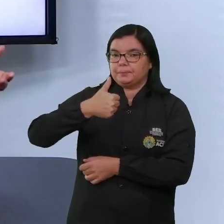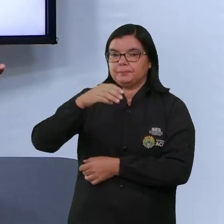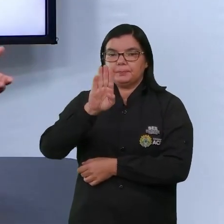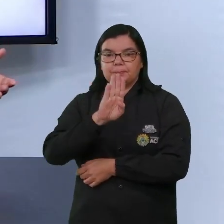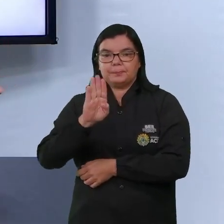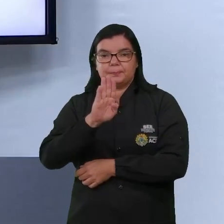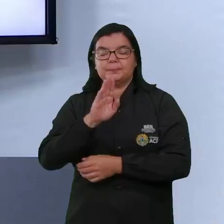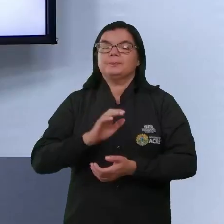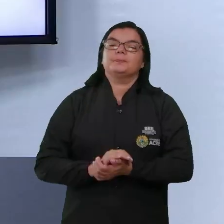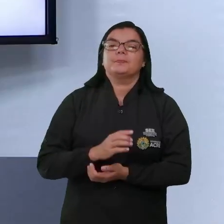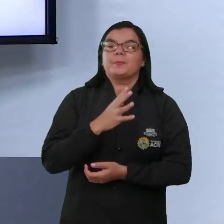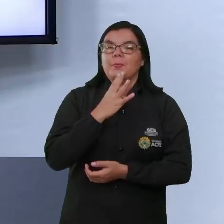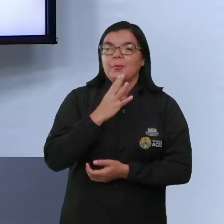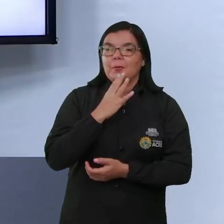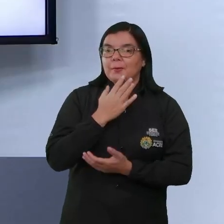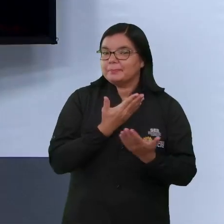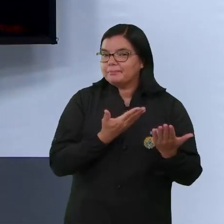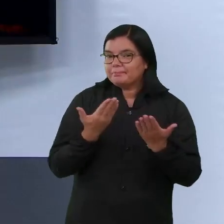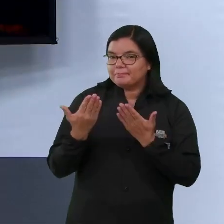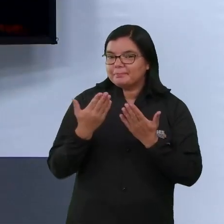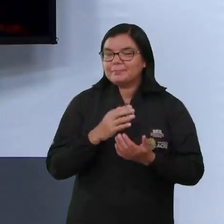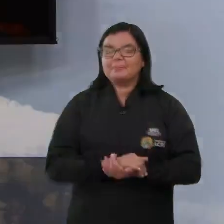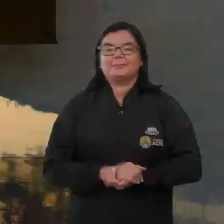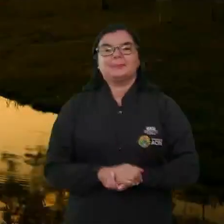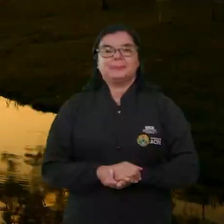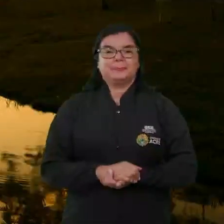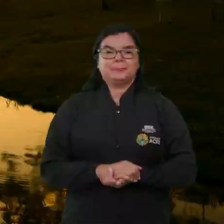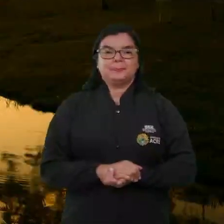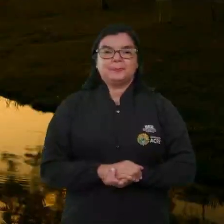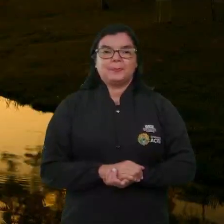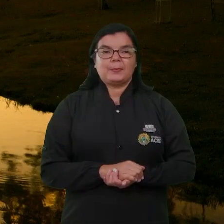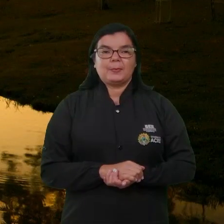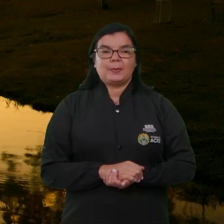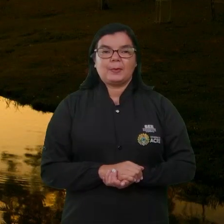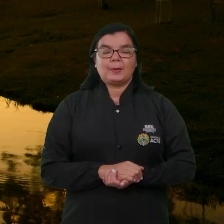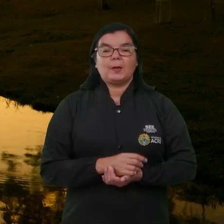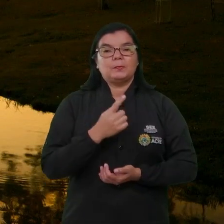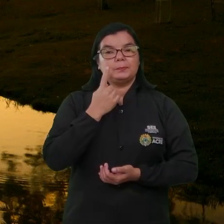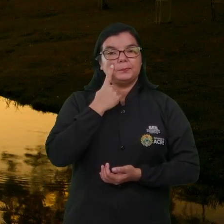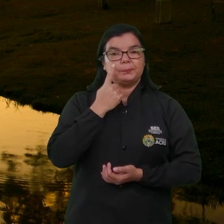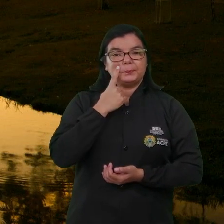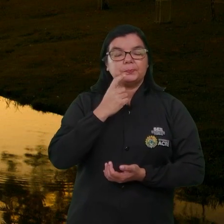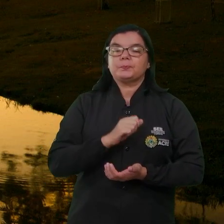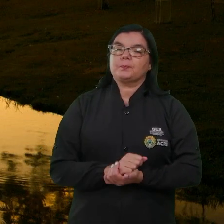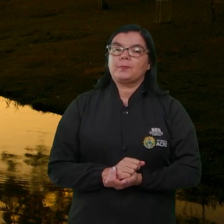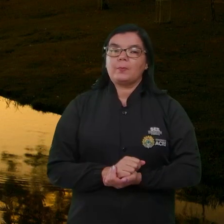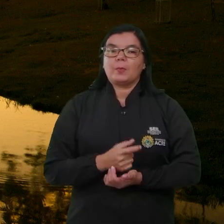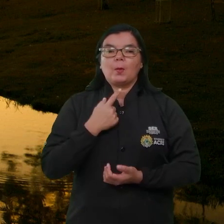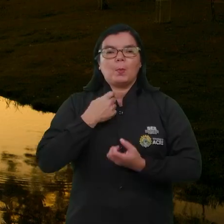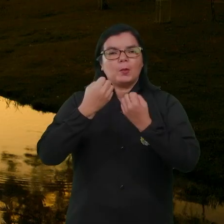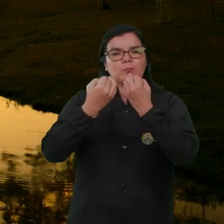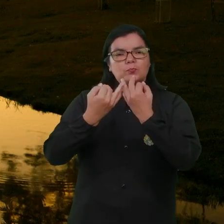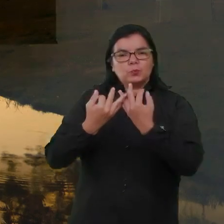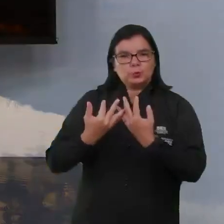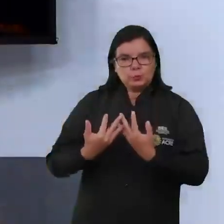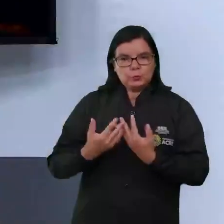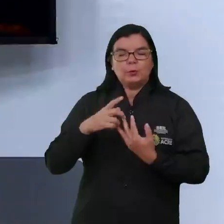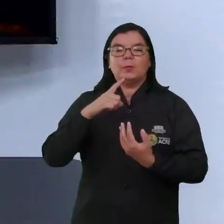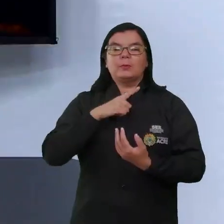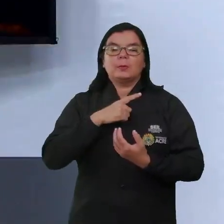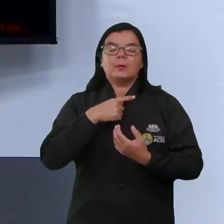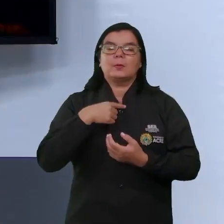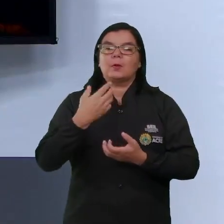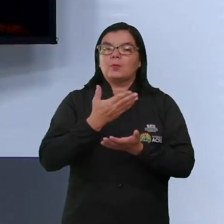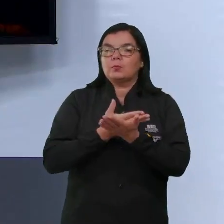aí, vamos lá conhecer os geoglifos? Bom, vejam só. Para falar um pouco dos geoglifos, eu